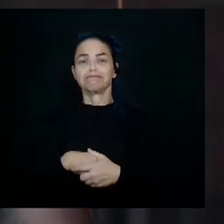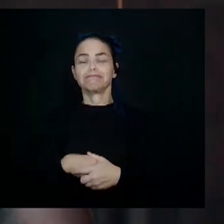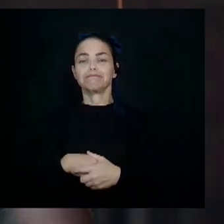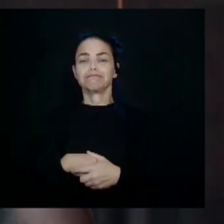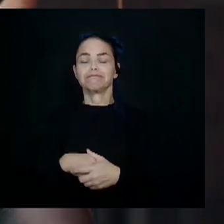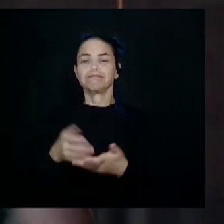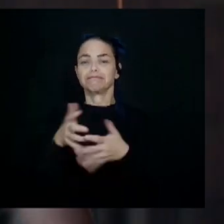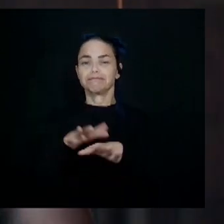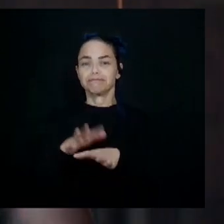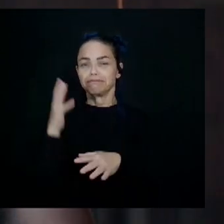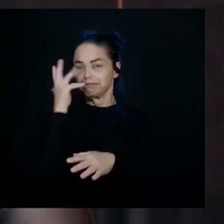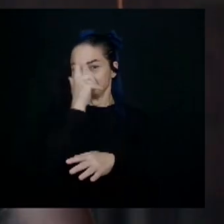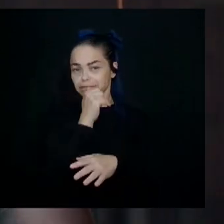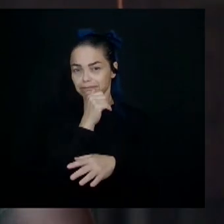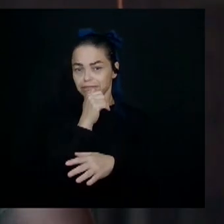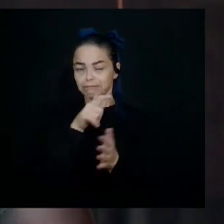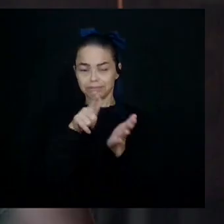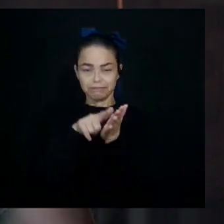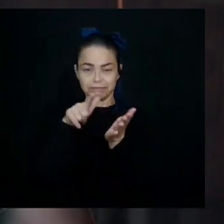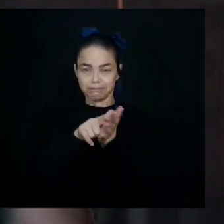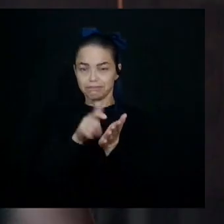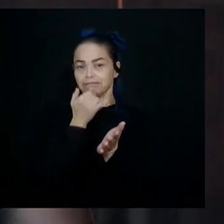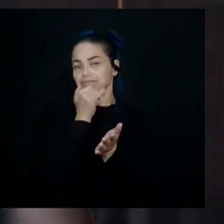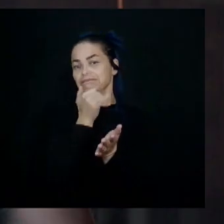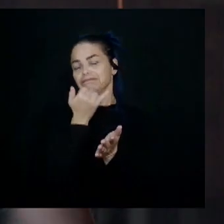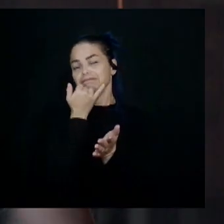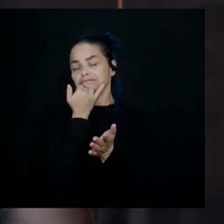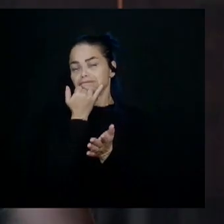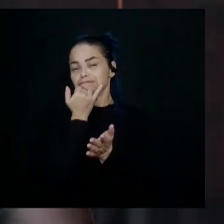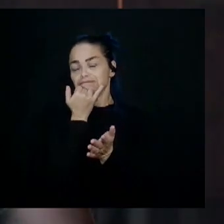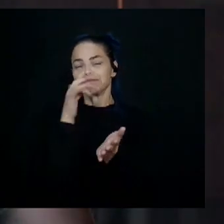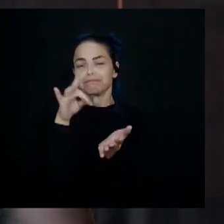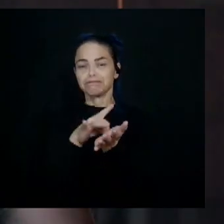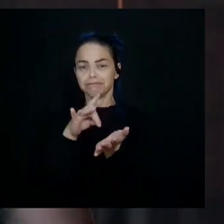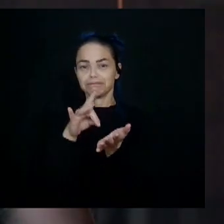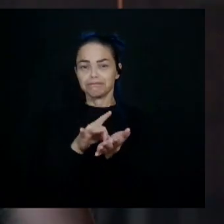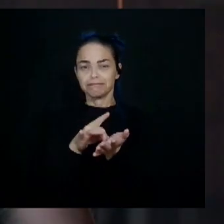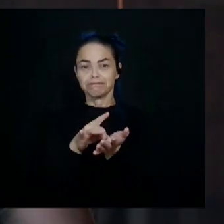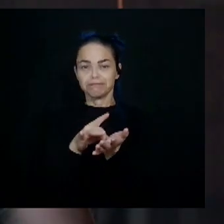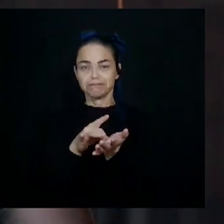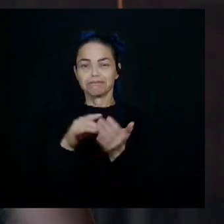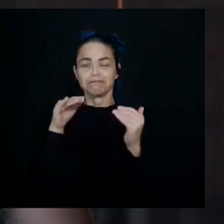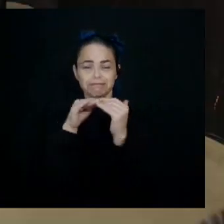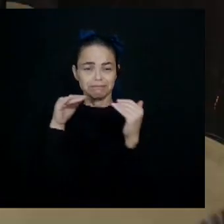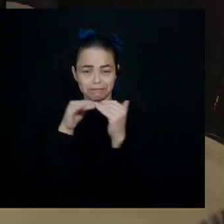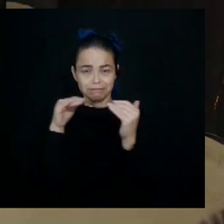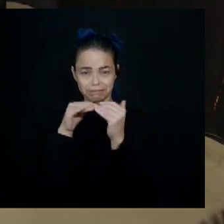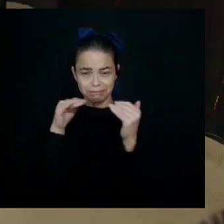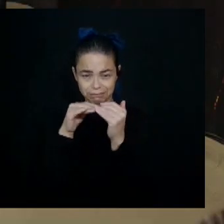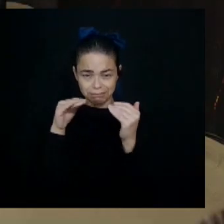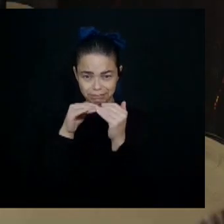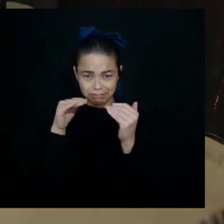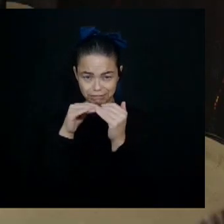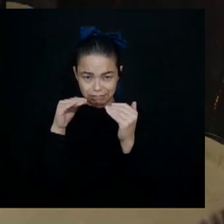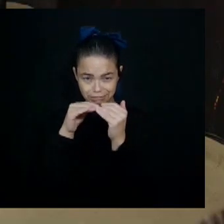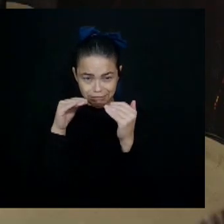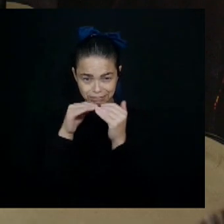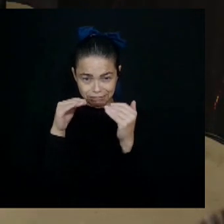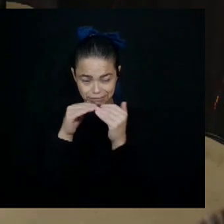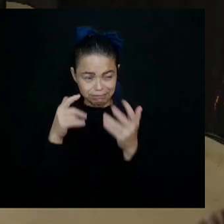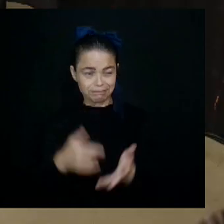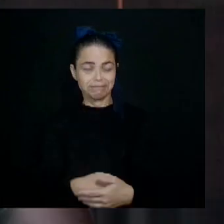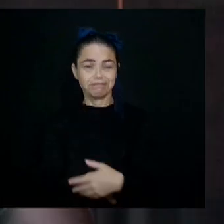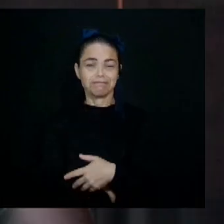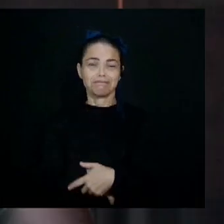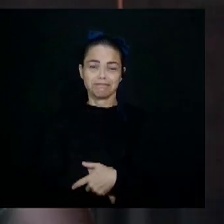no papel, me desculpe a sinceridade, mas no Ai, eu dia a concordo dia com você, encontrei alguém que funciona. É, Isso